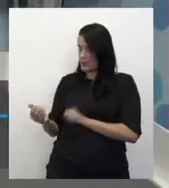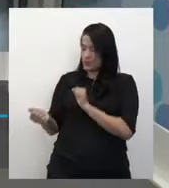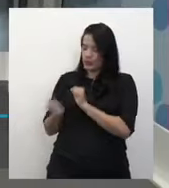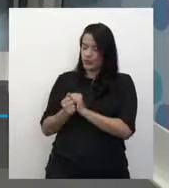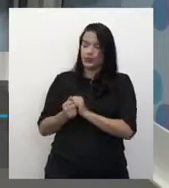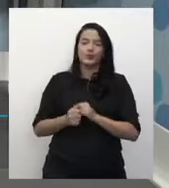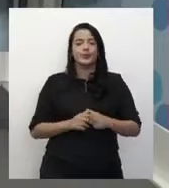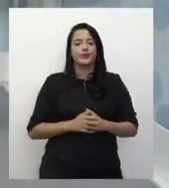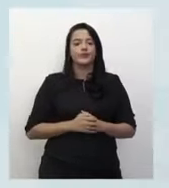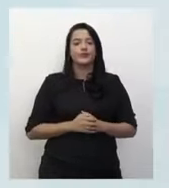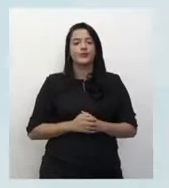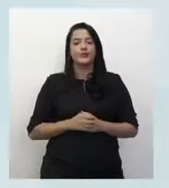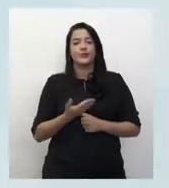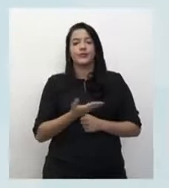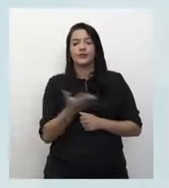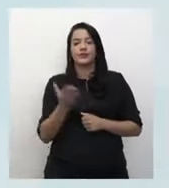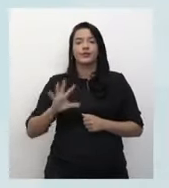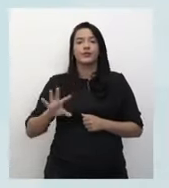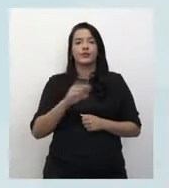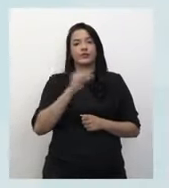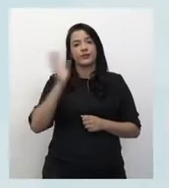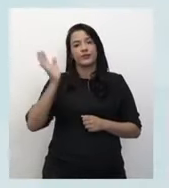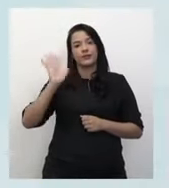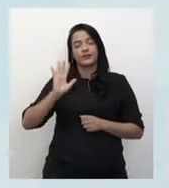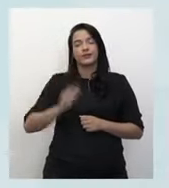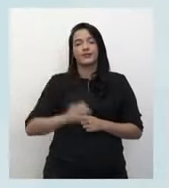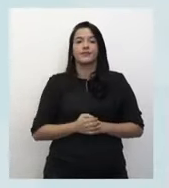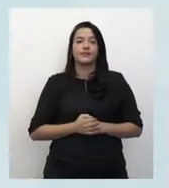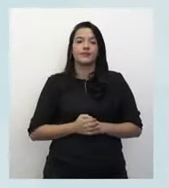eu, Elaine. Produção, todos e até a próxima aula.